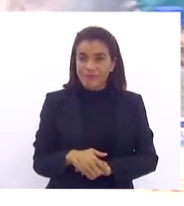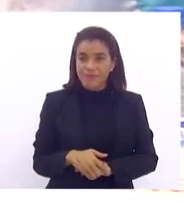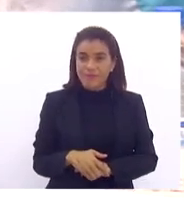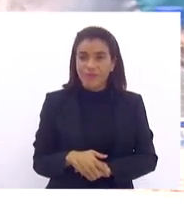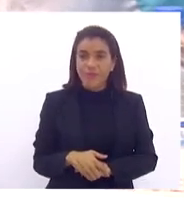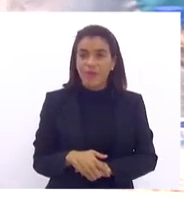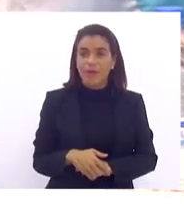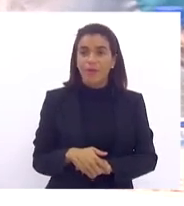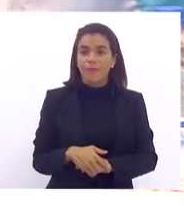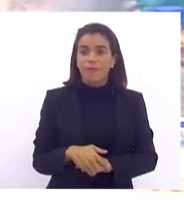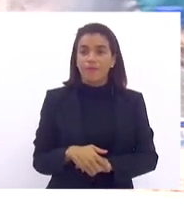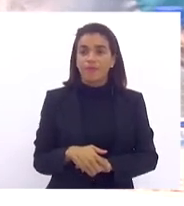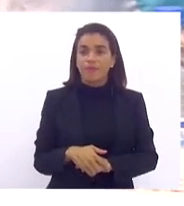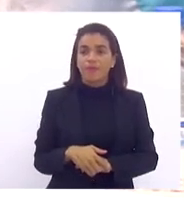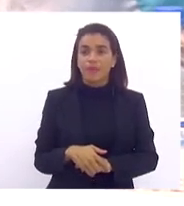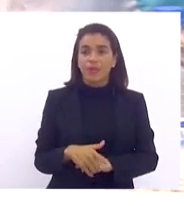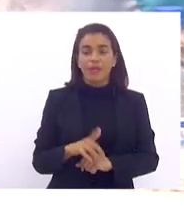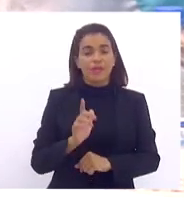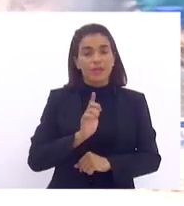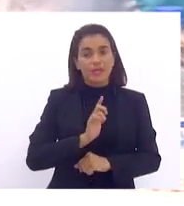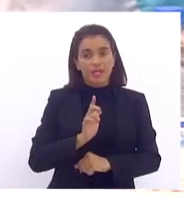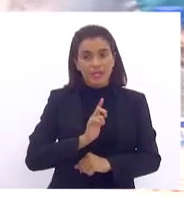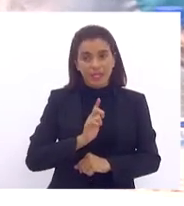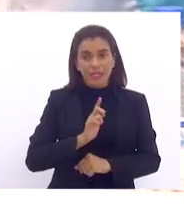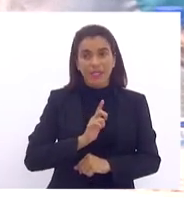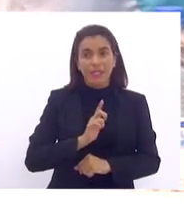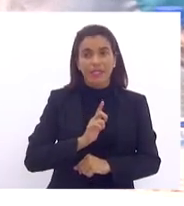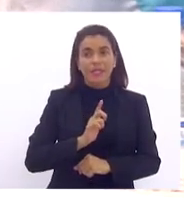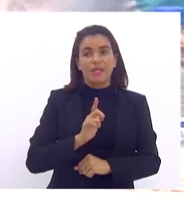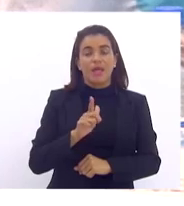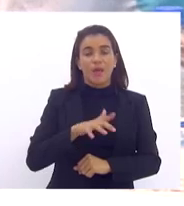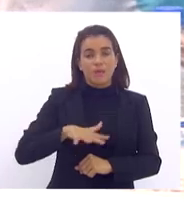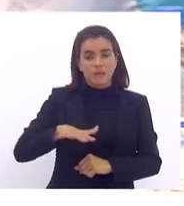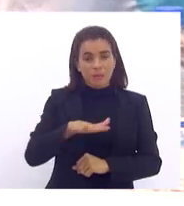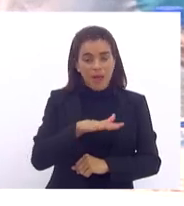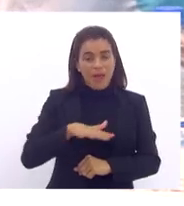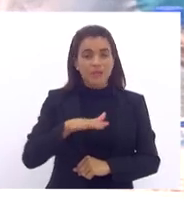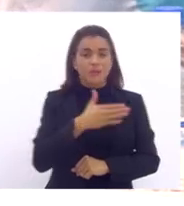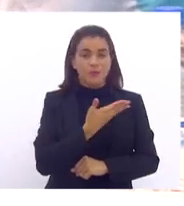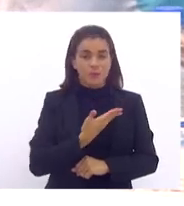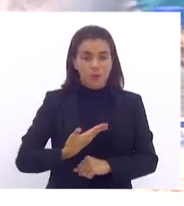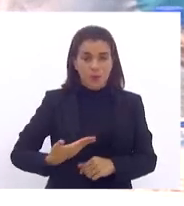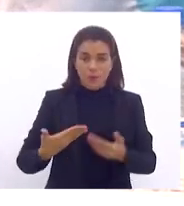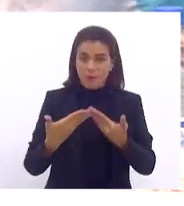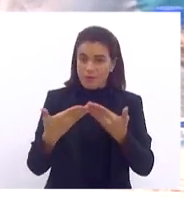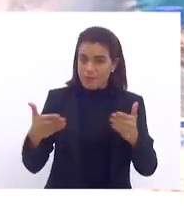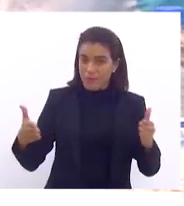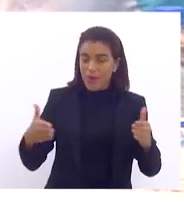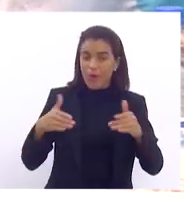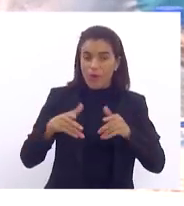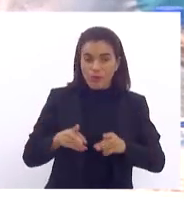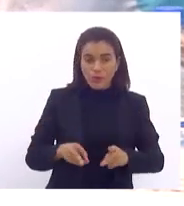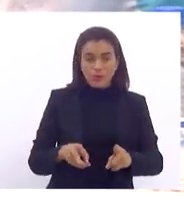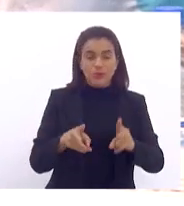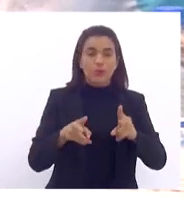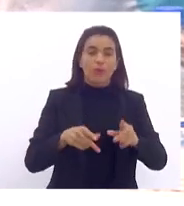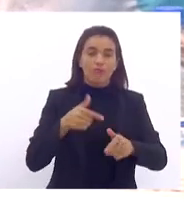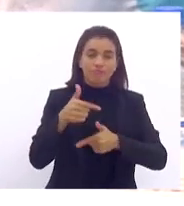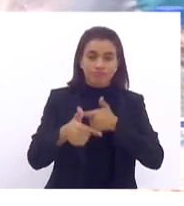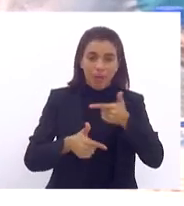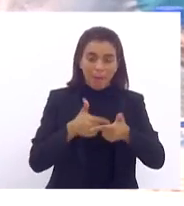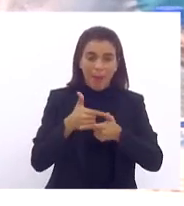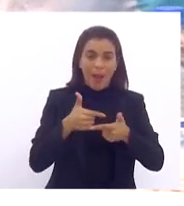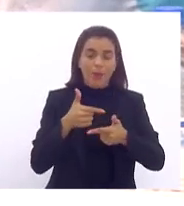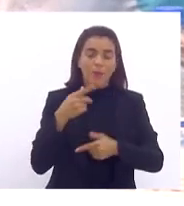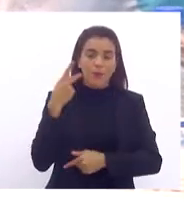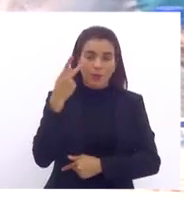professor João que haveria que é sim um espaço público que é sim um espaço em que é exercido o mandato parlamentar e que nessa realidade não